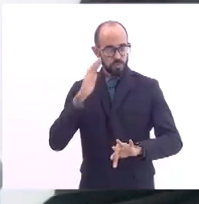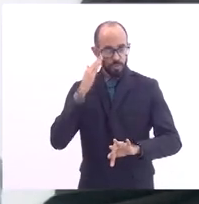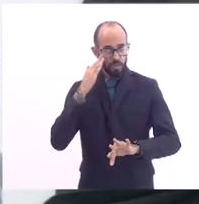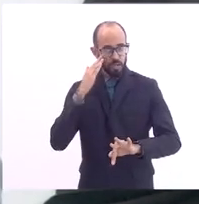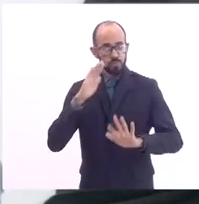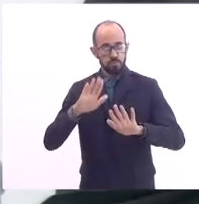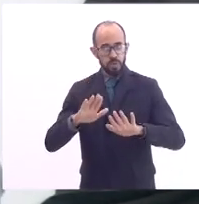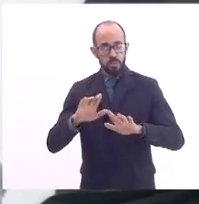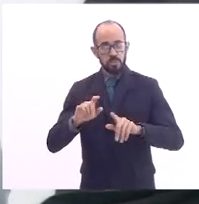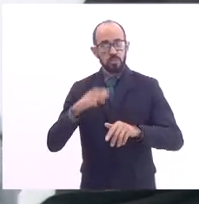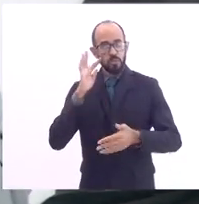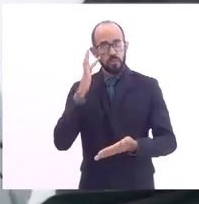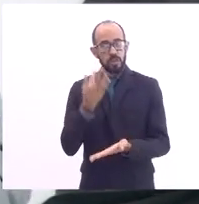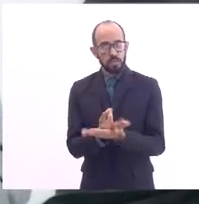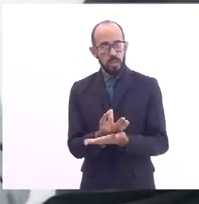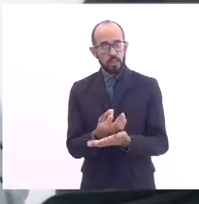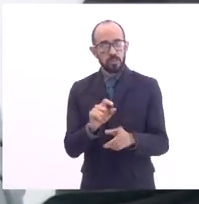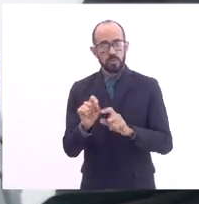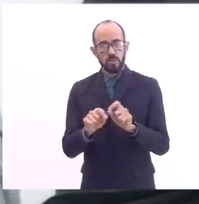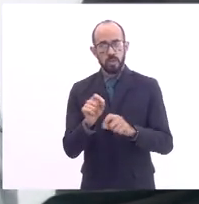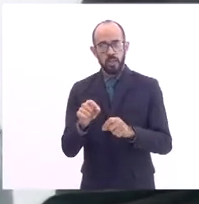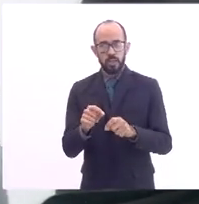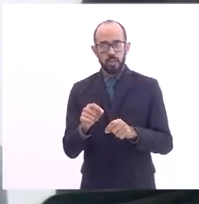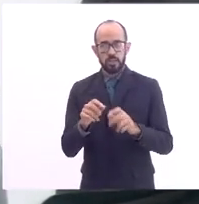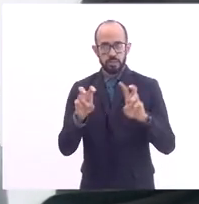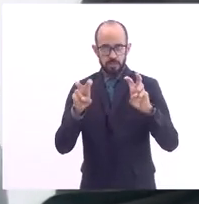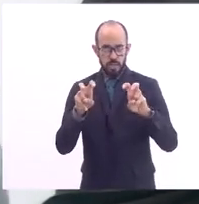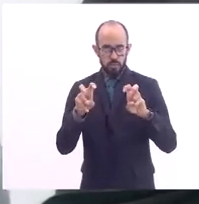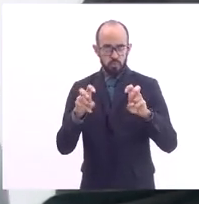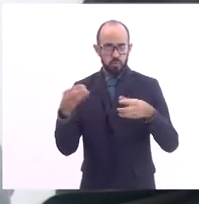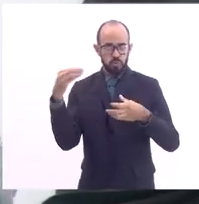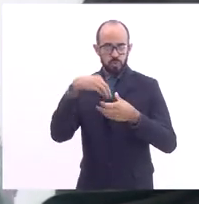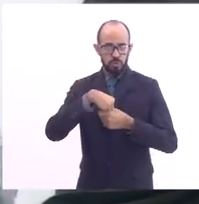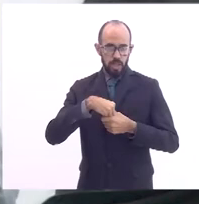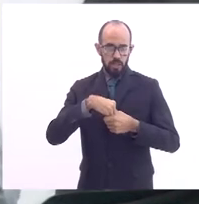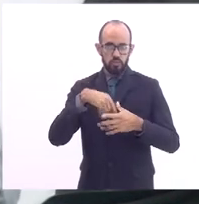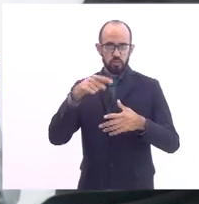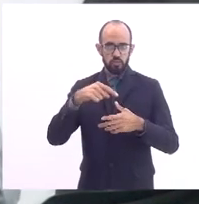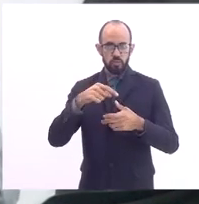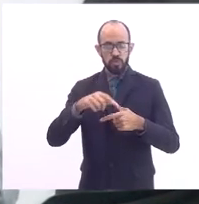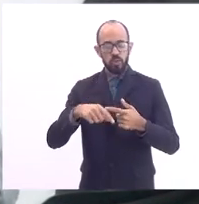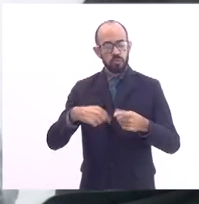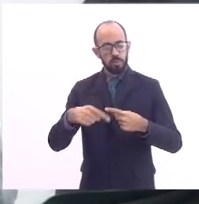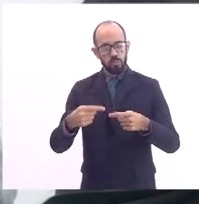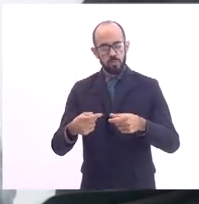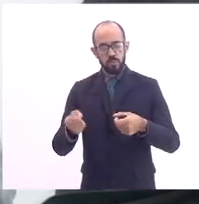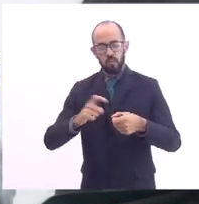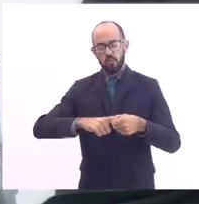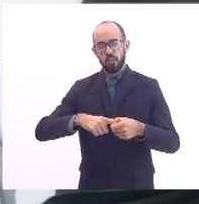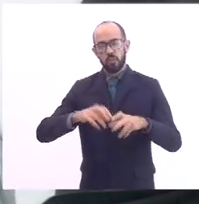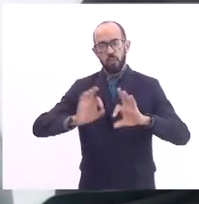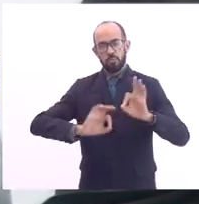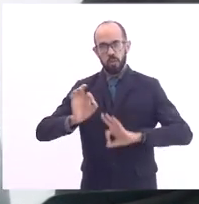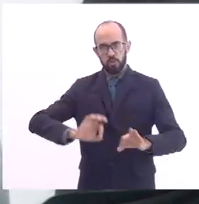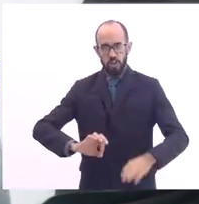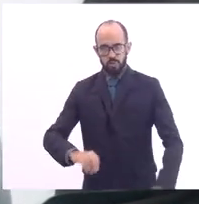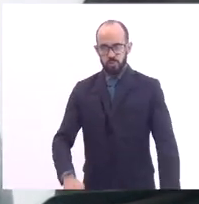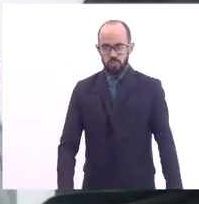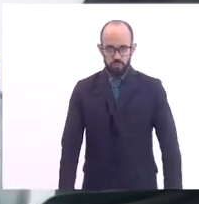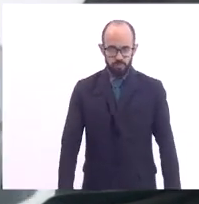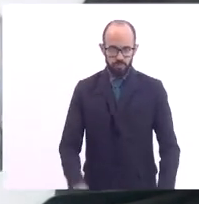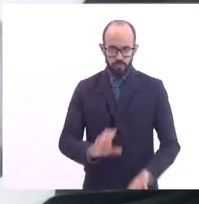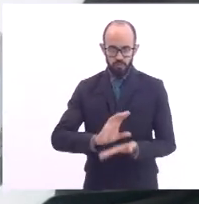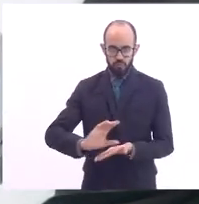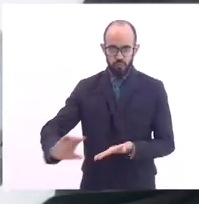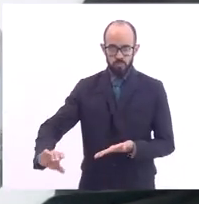ter certeza que todos esses assuntos são internalizados, são tratados e devolvidos como projeto, com alguma resposta. Esse investimento